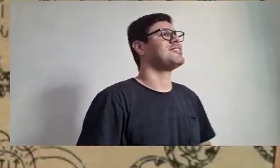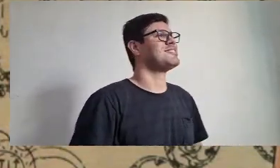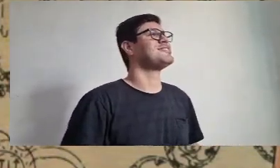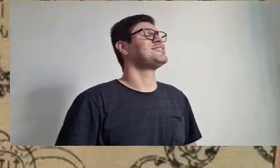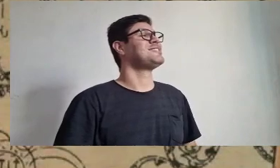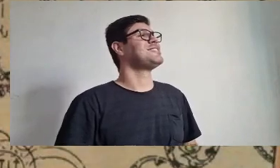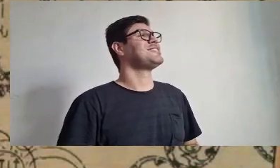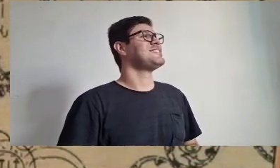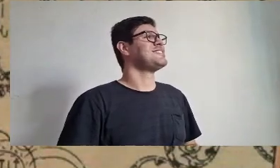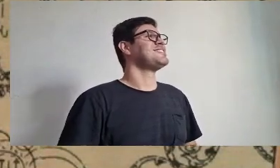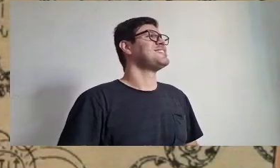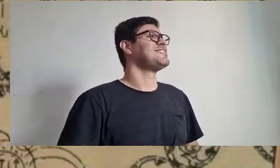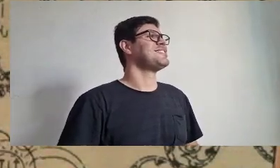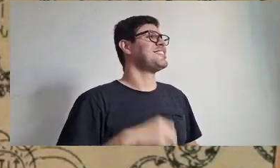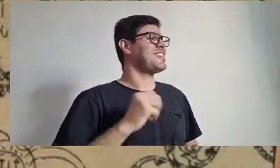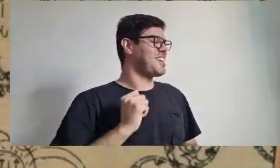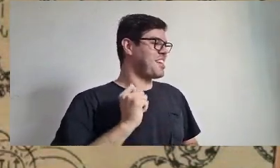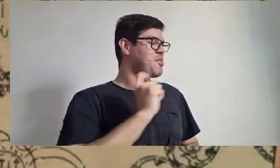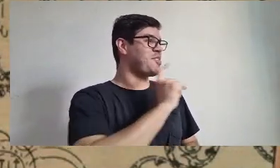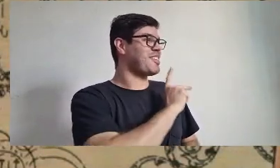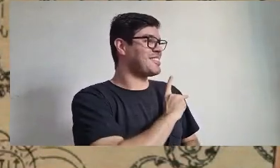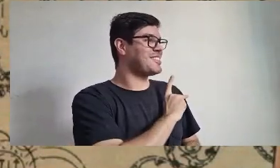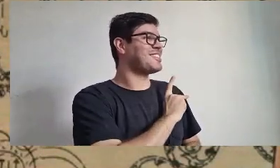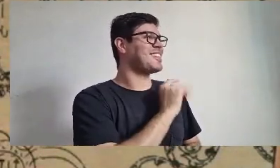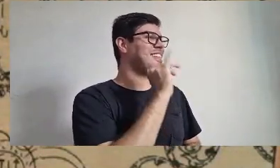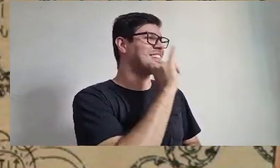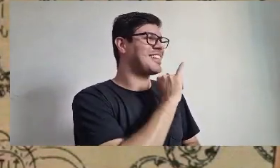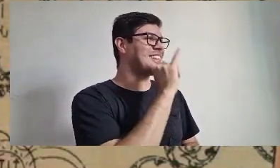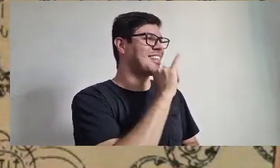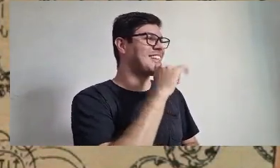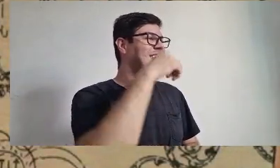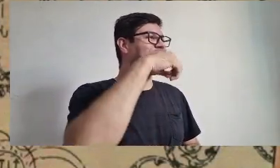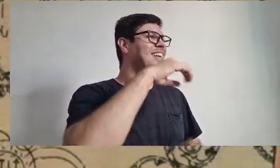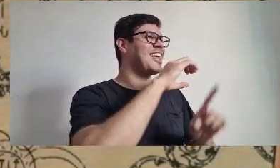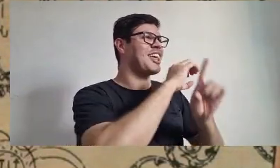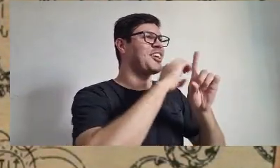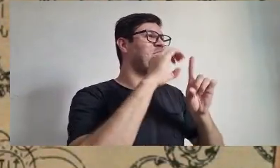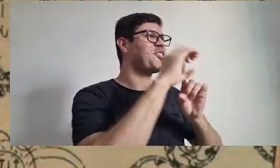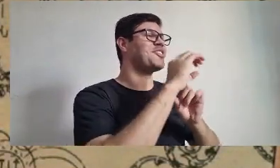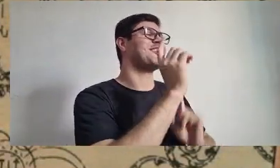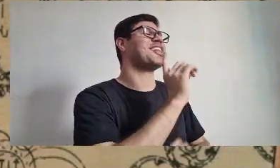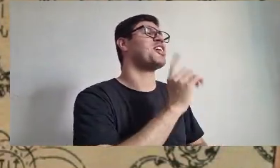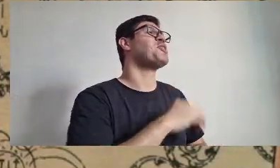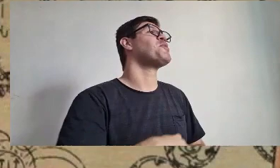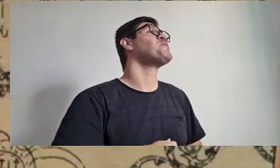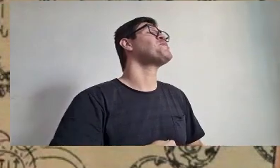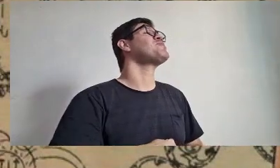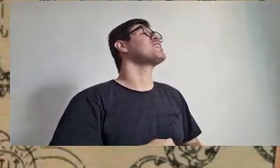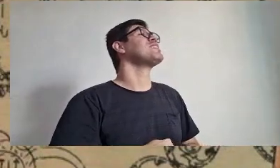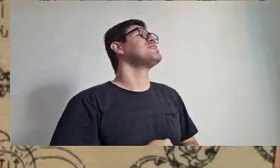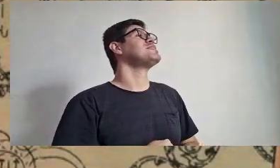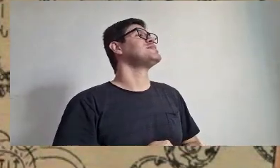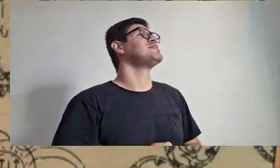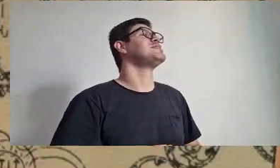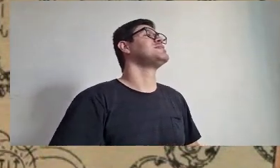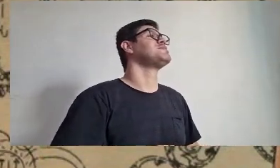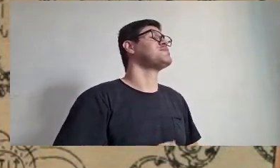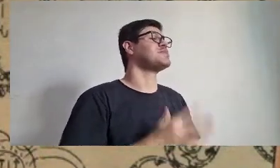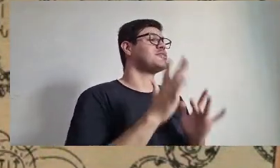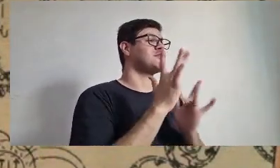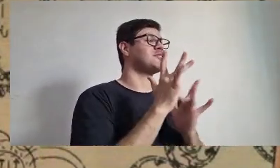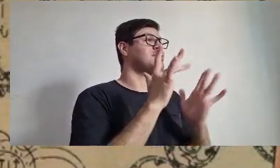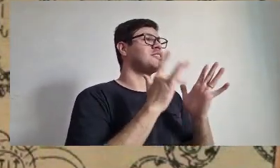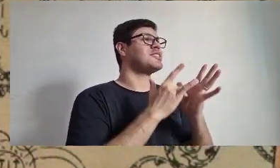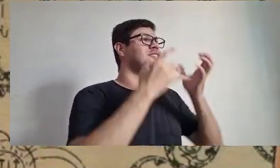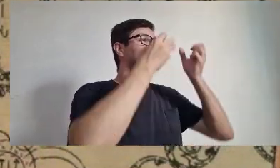não estou dando a bênção apostólica aqui, viu? Aqui não é culto. La graça del nostro Senhor e Salvador de Jesus Cristo, el amore